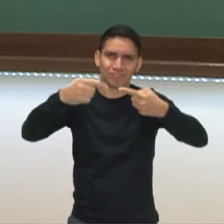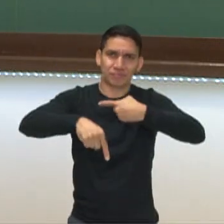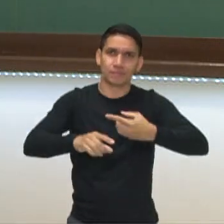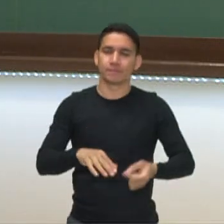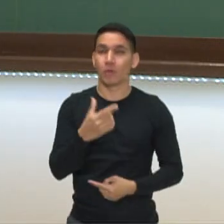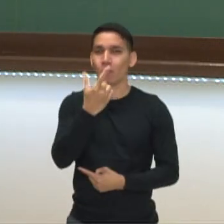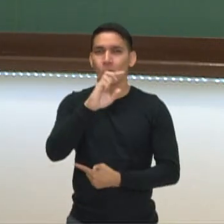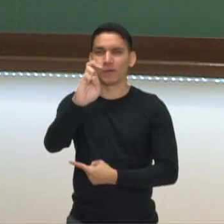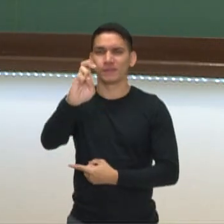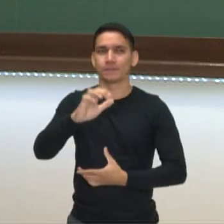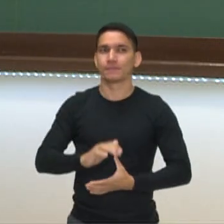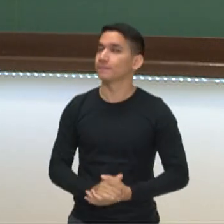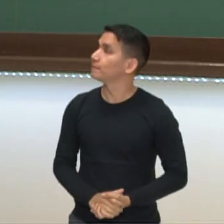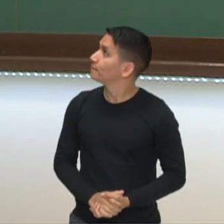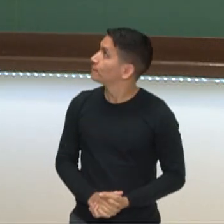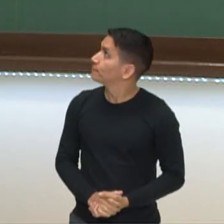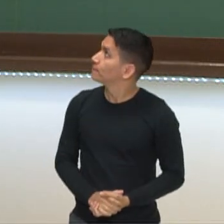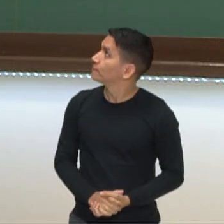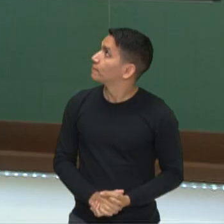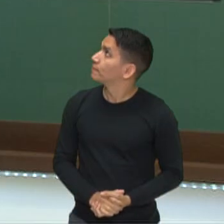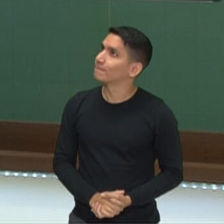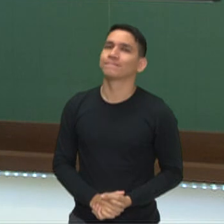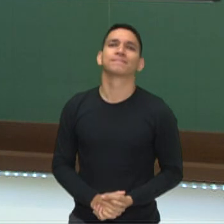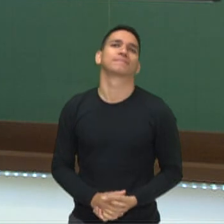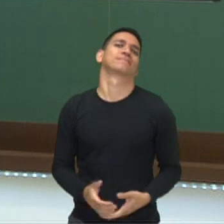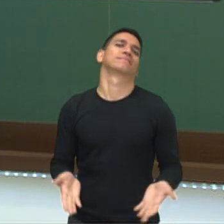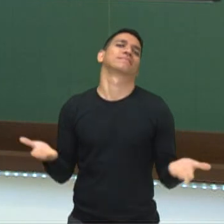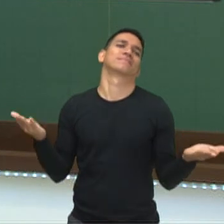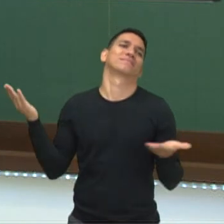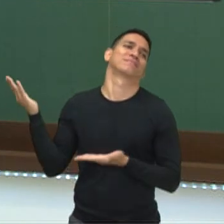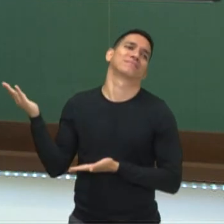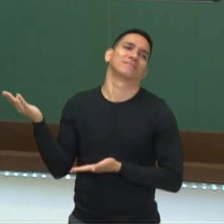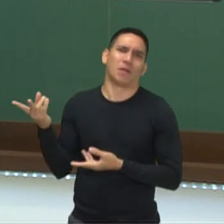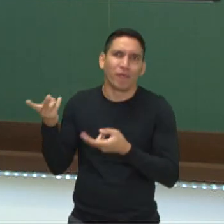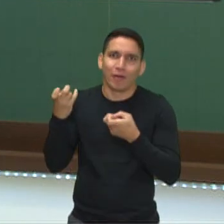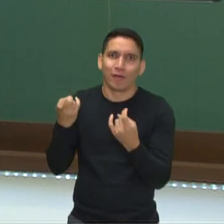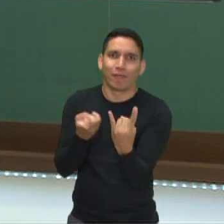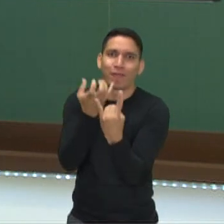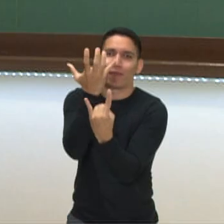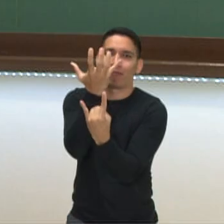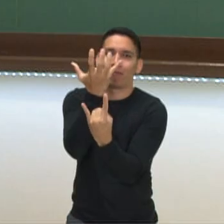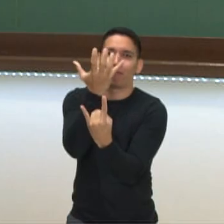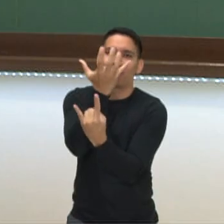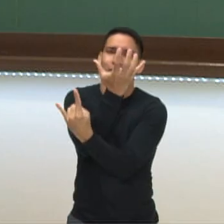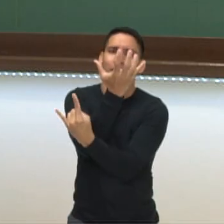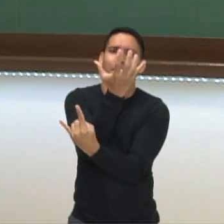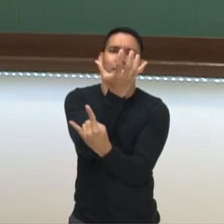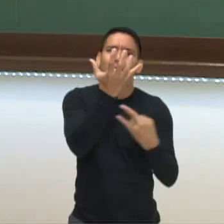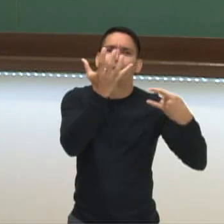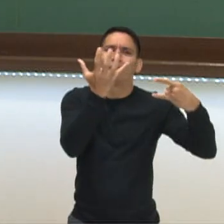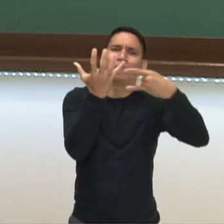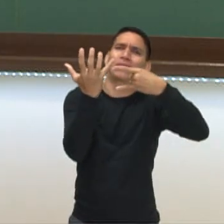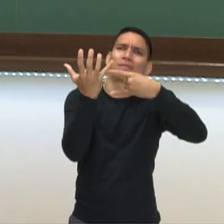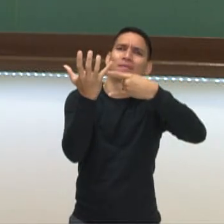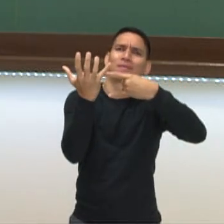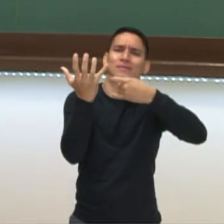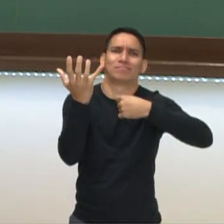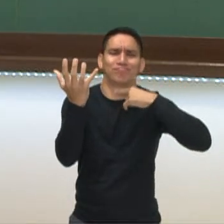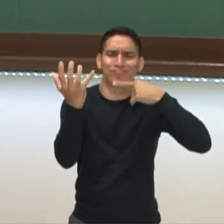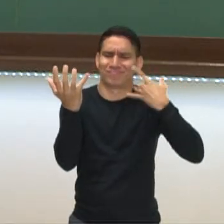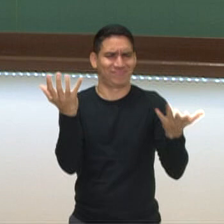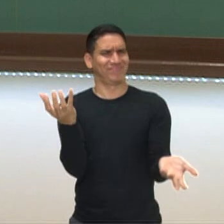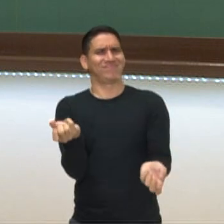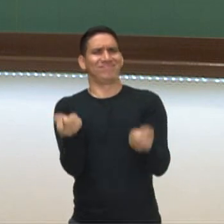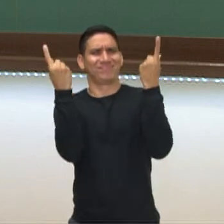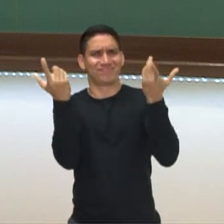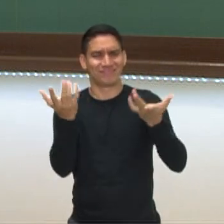ver a próxima aqui, ó. Essa daqui... já viu isso? Vai ligar no vidro da lâmpada? Nada a ver, né? Então aqui